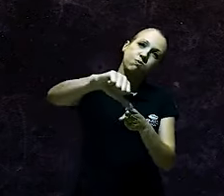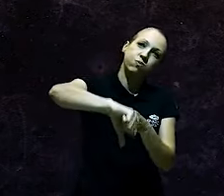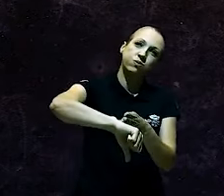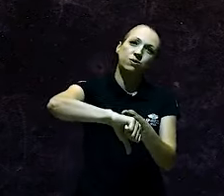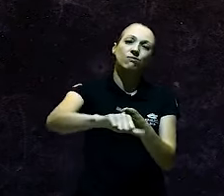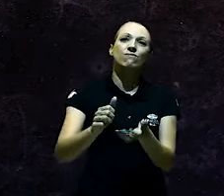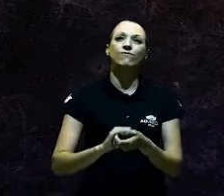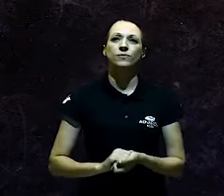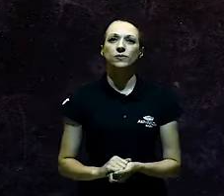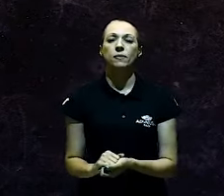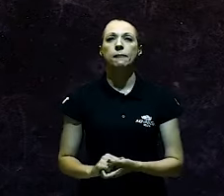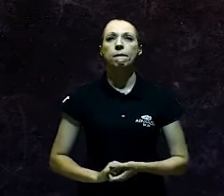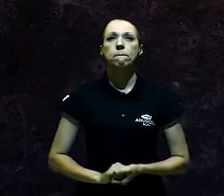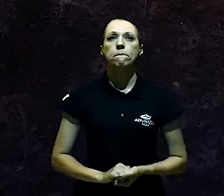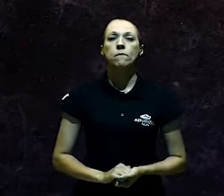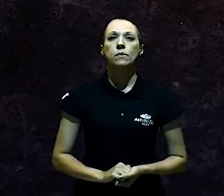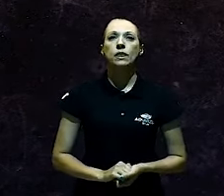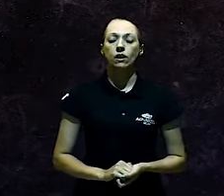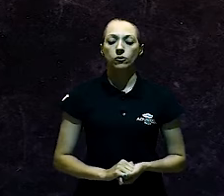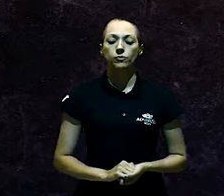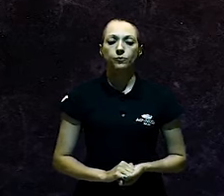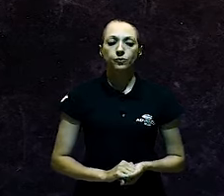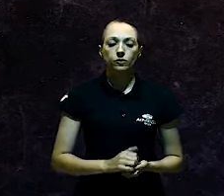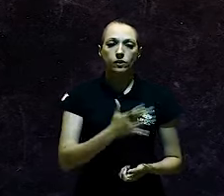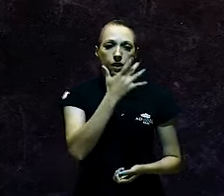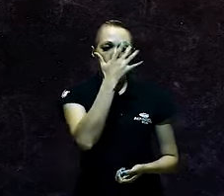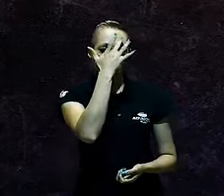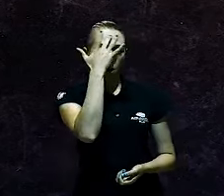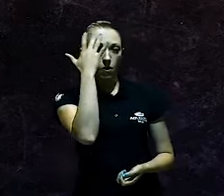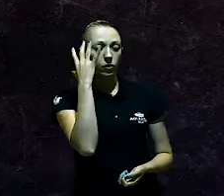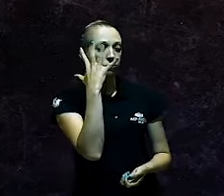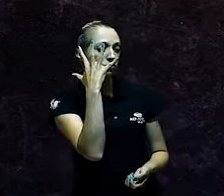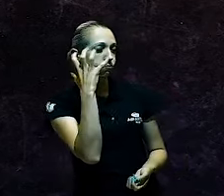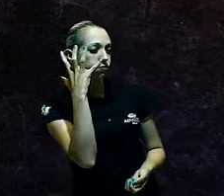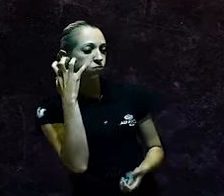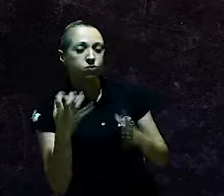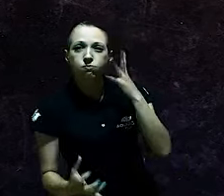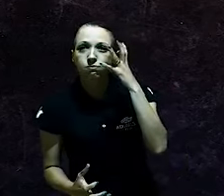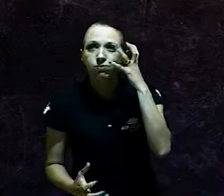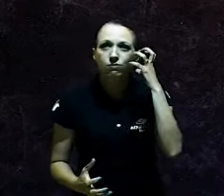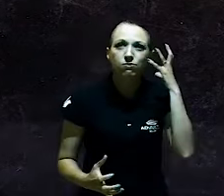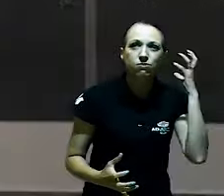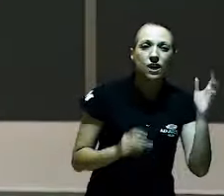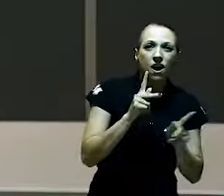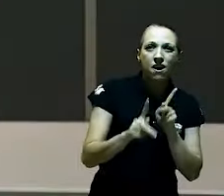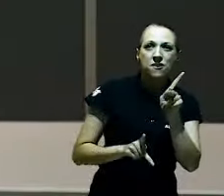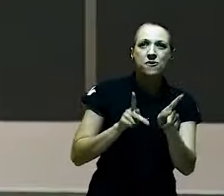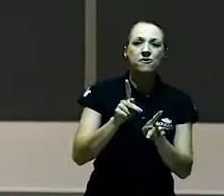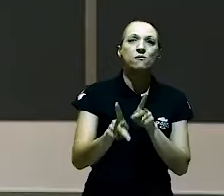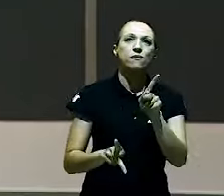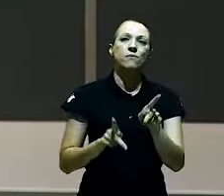das feitiçarias, que seduzia as nações com a sua prostituição e os povos com a sua feitiçaria. Essa era